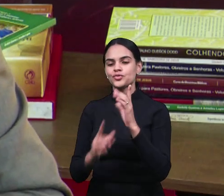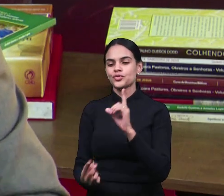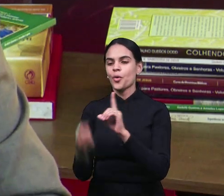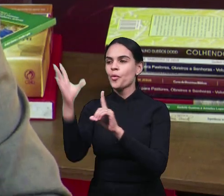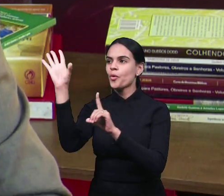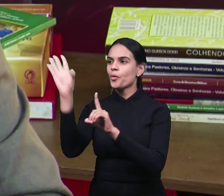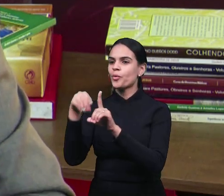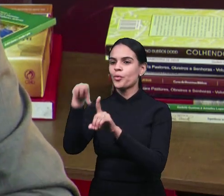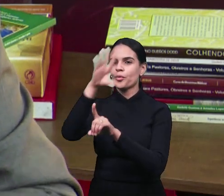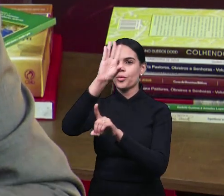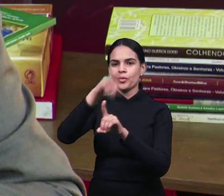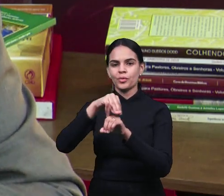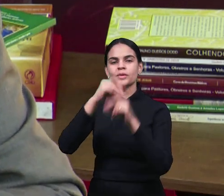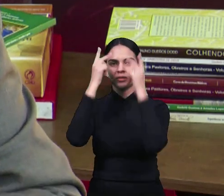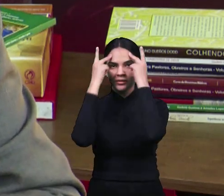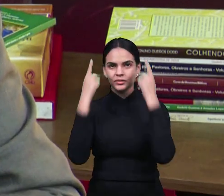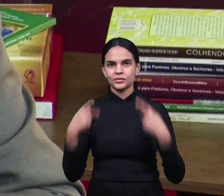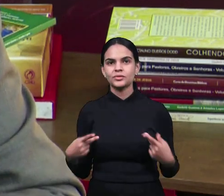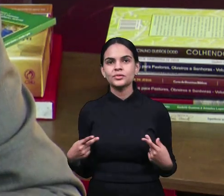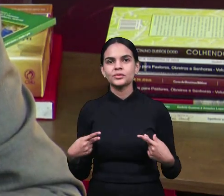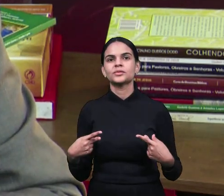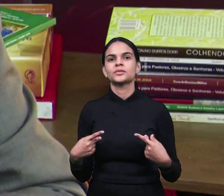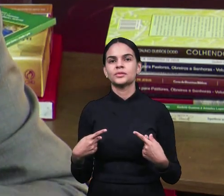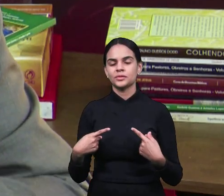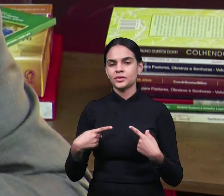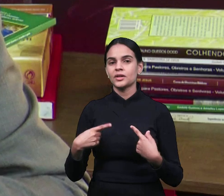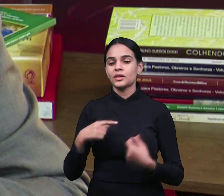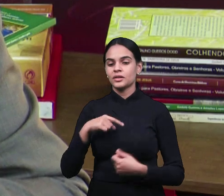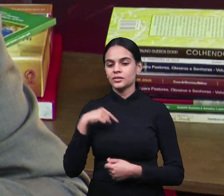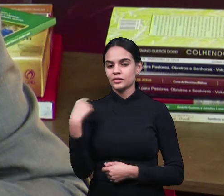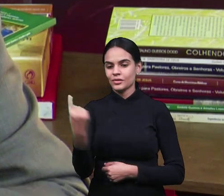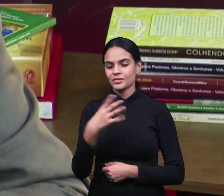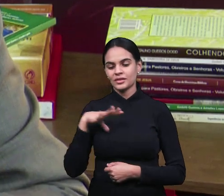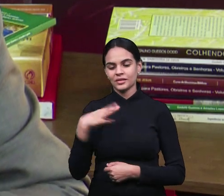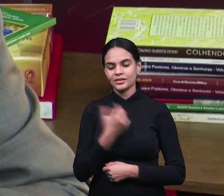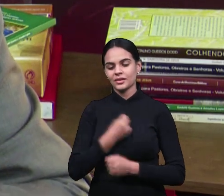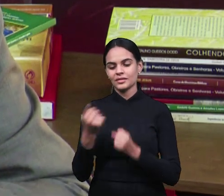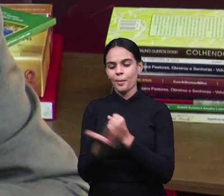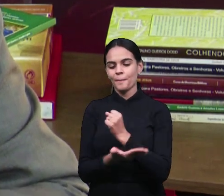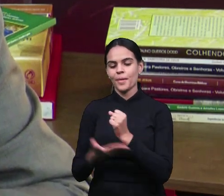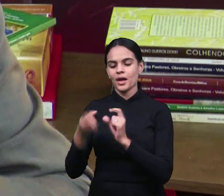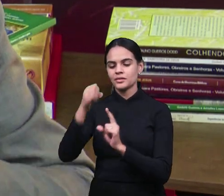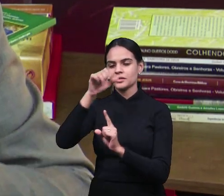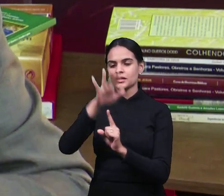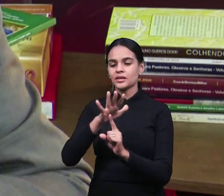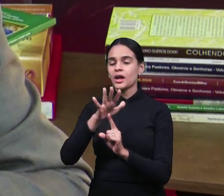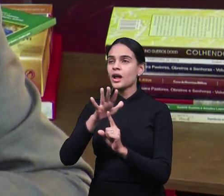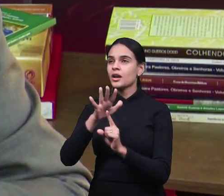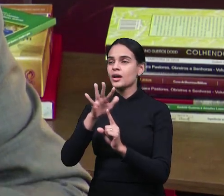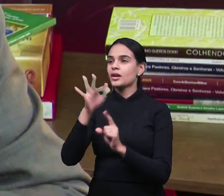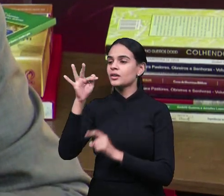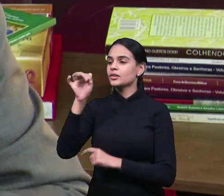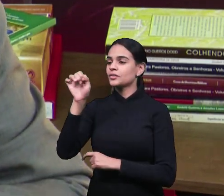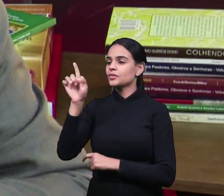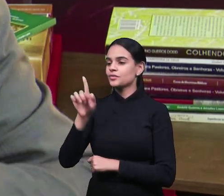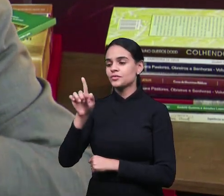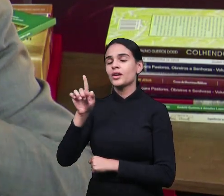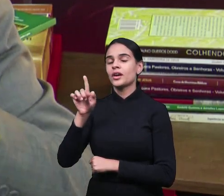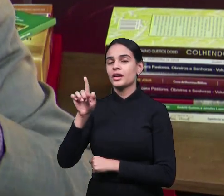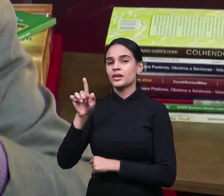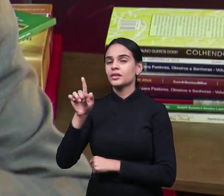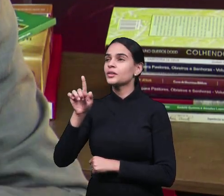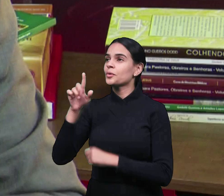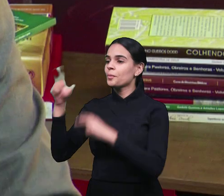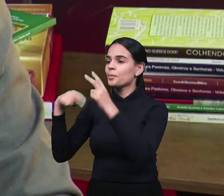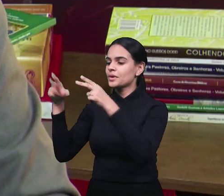entre Deus e os homens, né? É pela graça que nós somos salvos, é por meio da fé, né? Isso não vem de vós, vem de Deus. Então